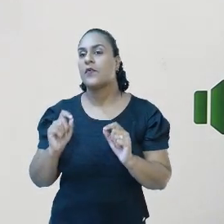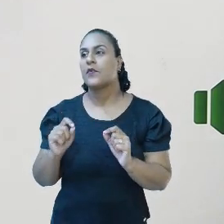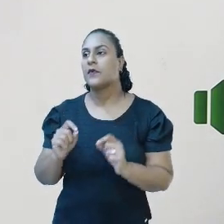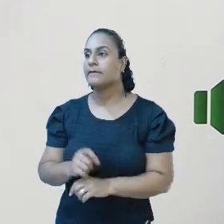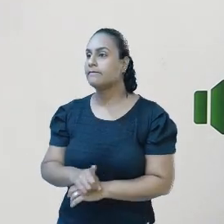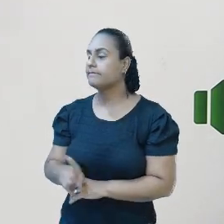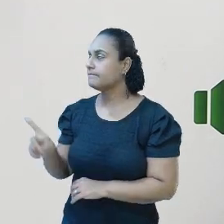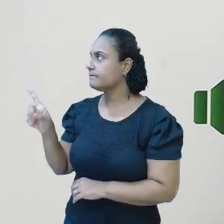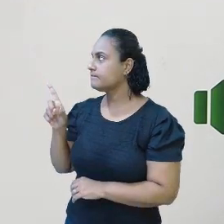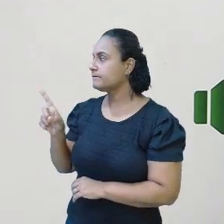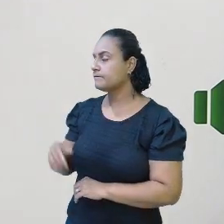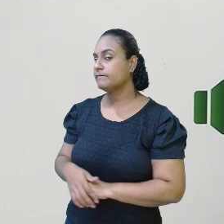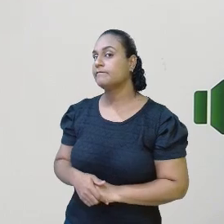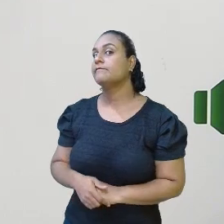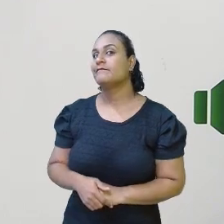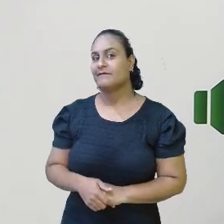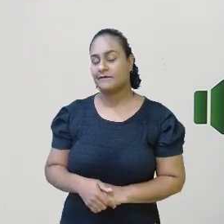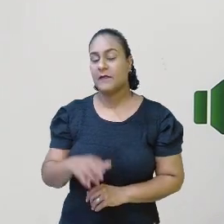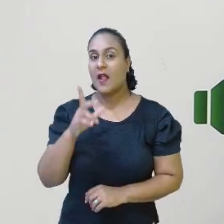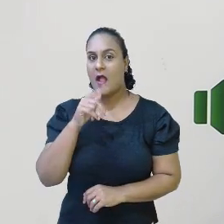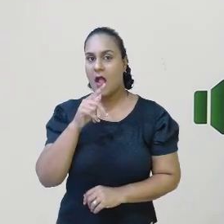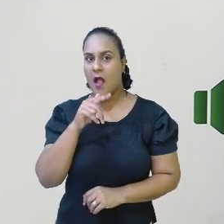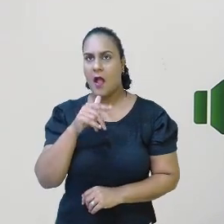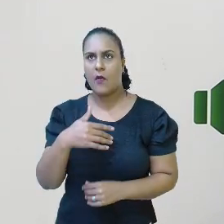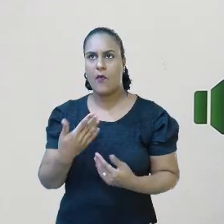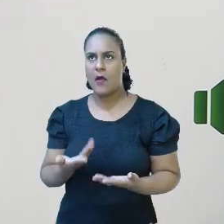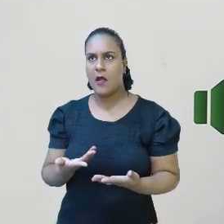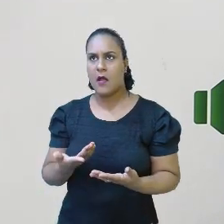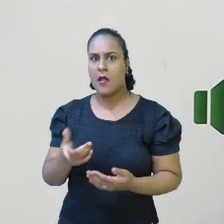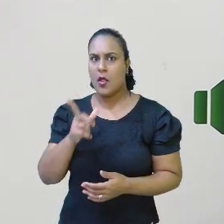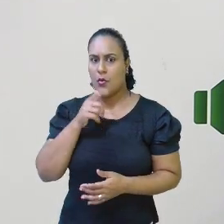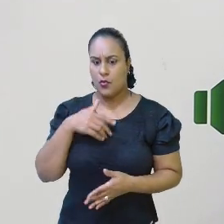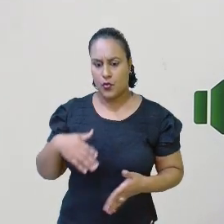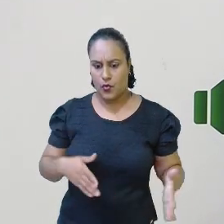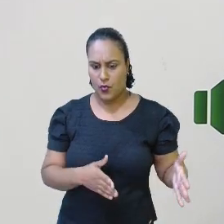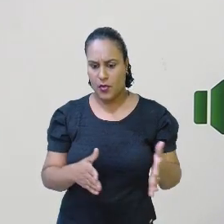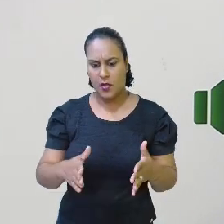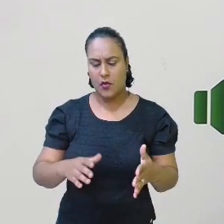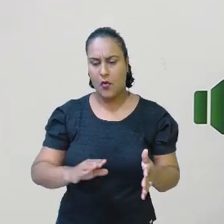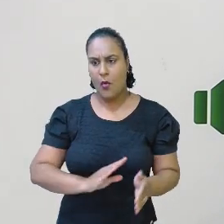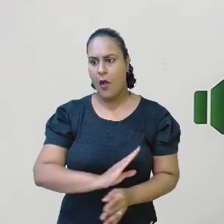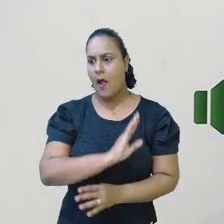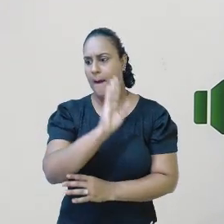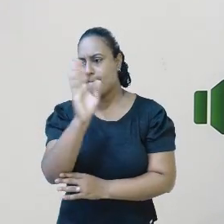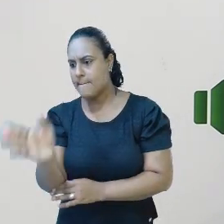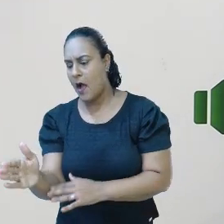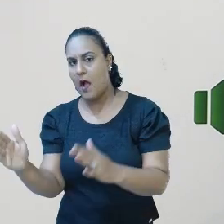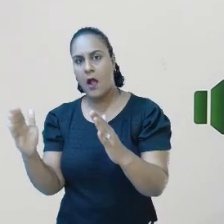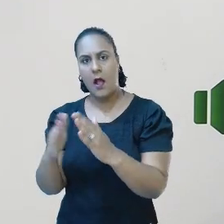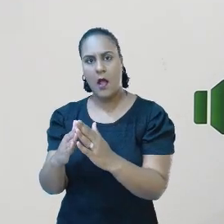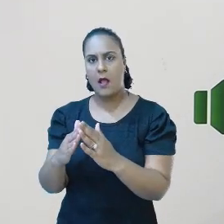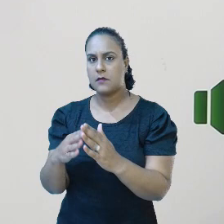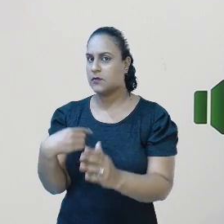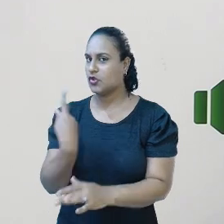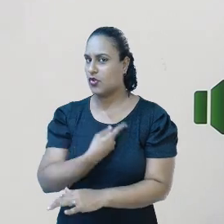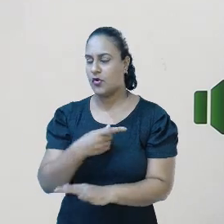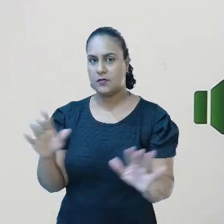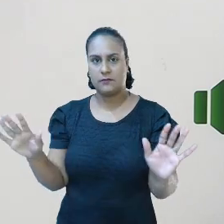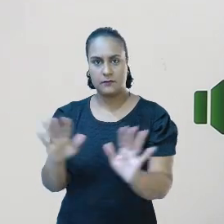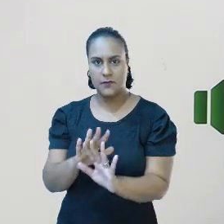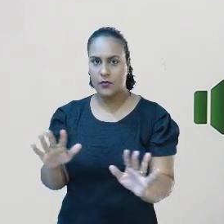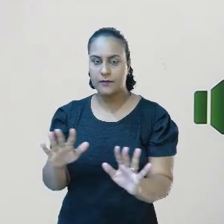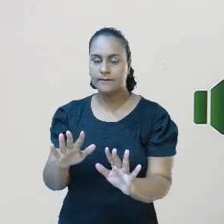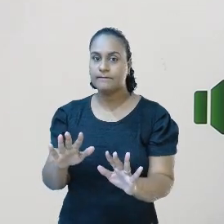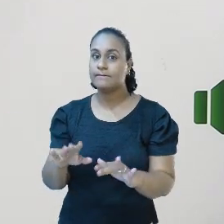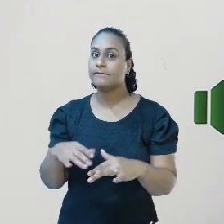sobre ela. Bom, a água, ela não vai sair diretamente do rio para as nossas casas. Não.